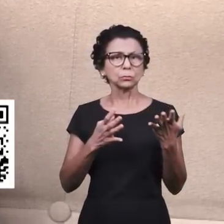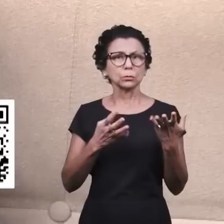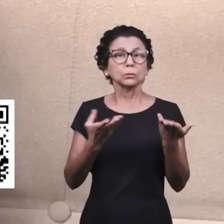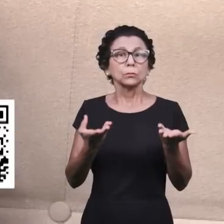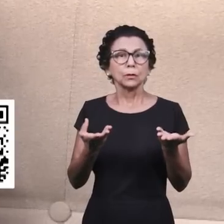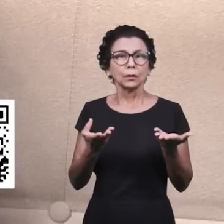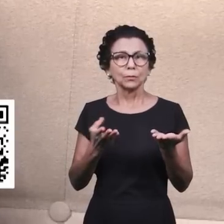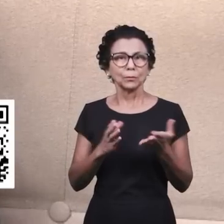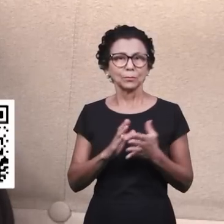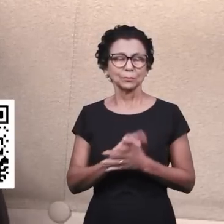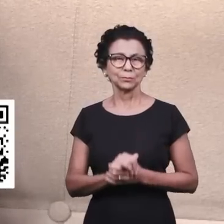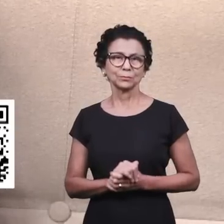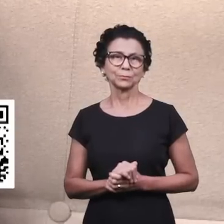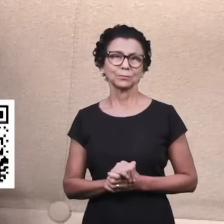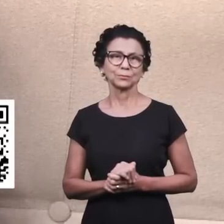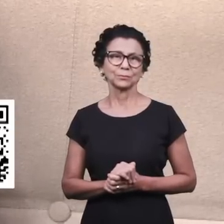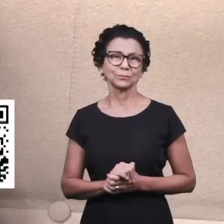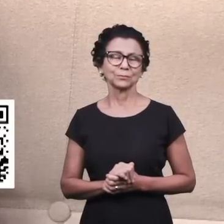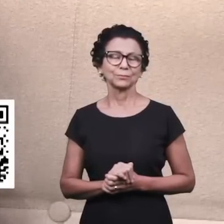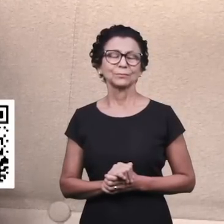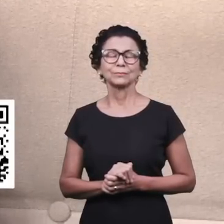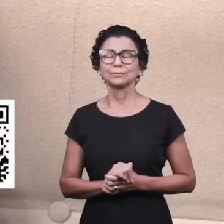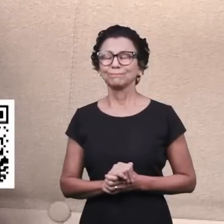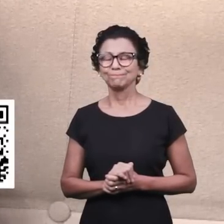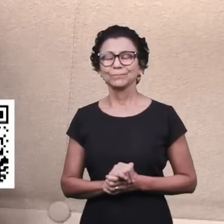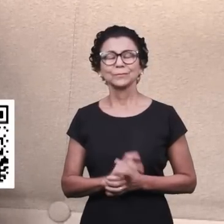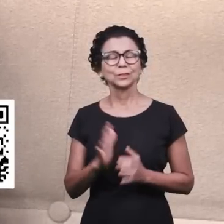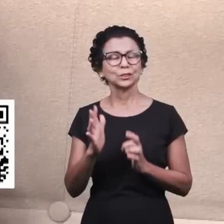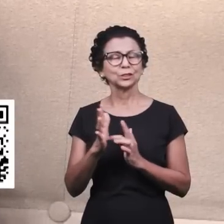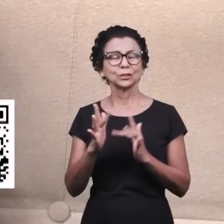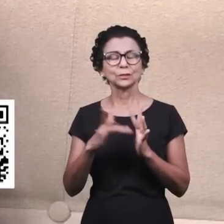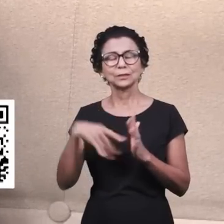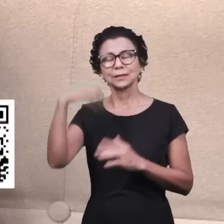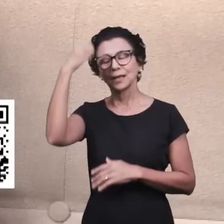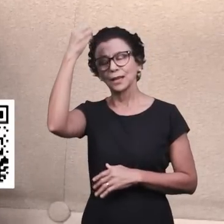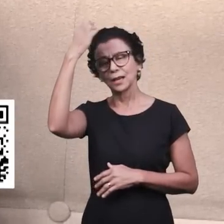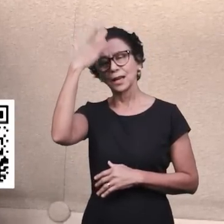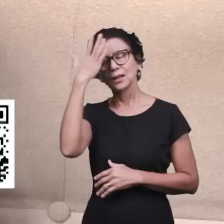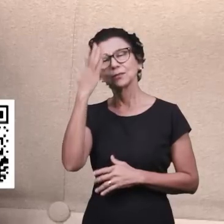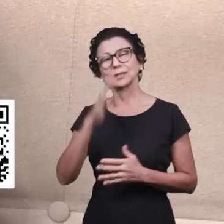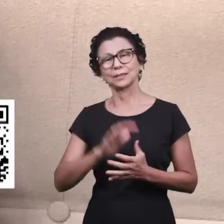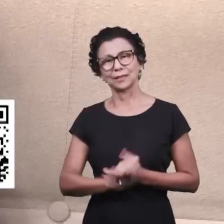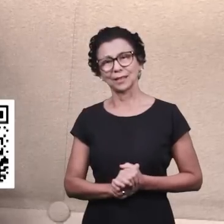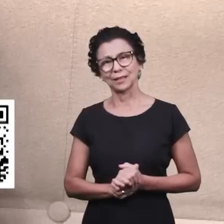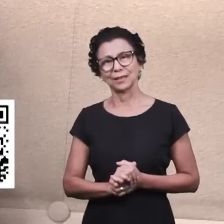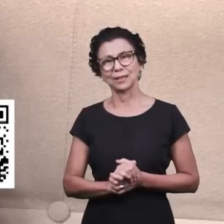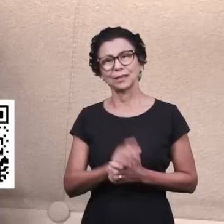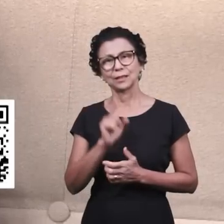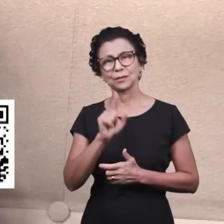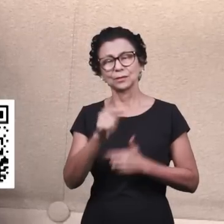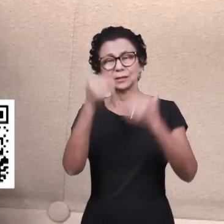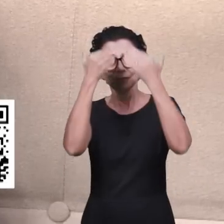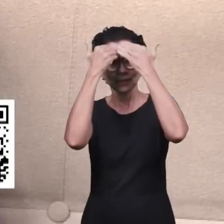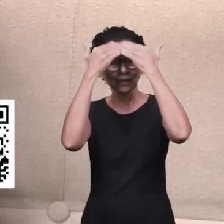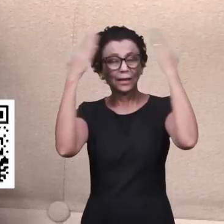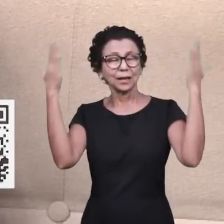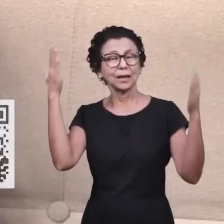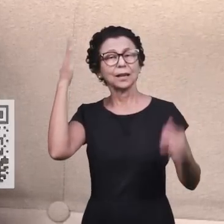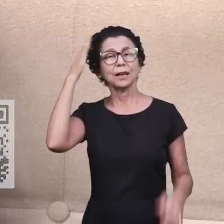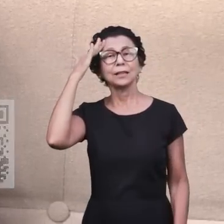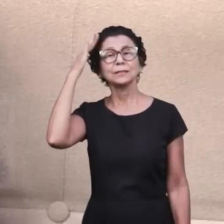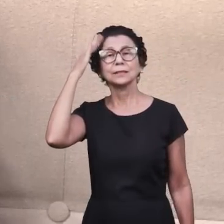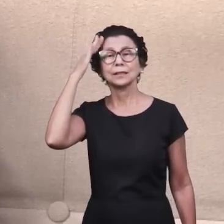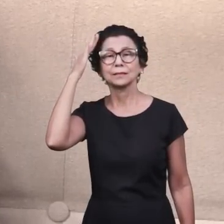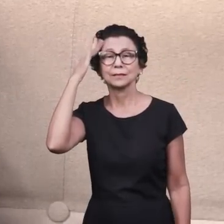você entrar, mas aí tem que ser por revelação. Esse é o grande segredo, é a grande bênção e é aquilo que Deus está